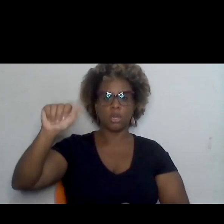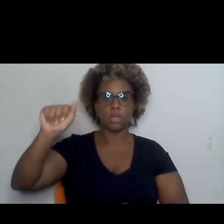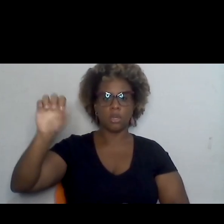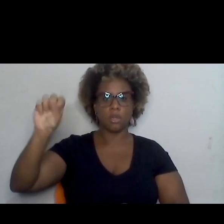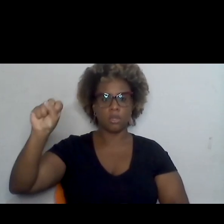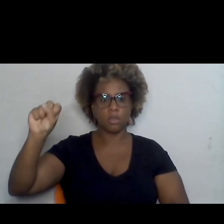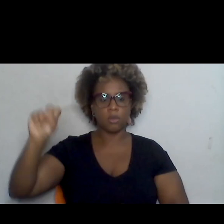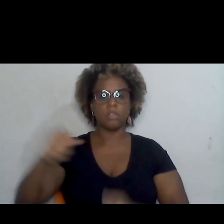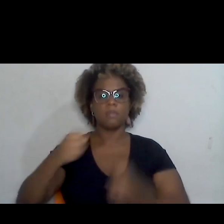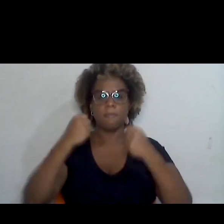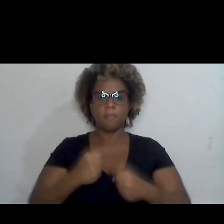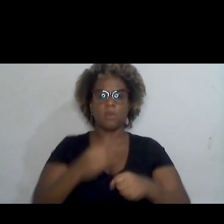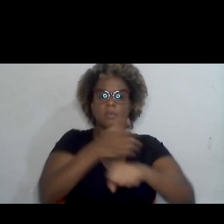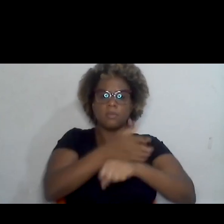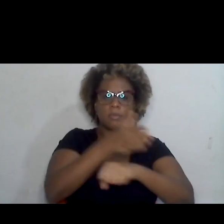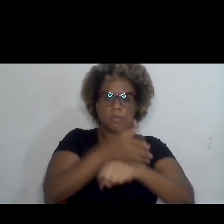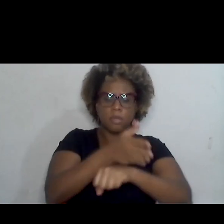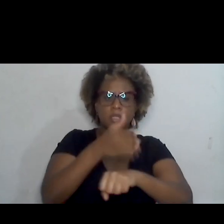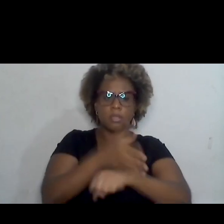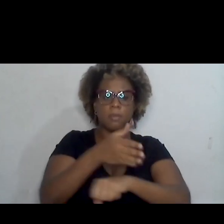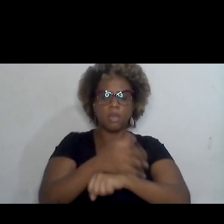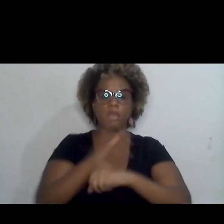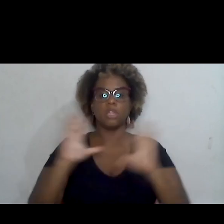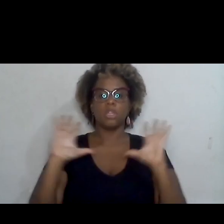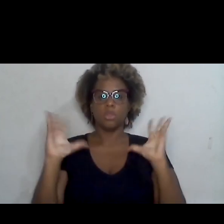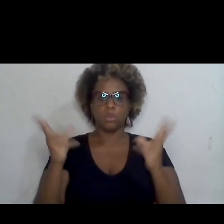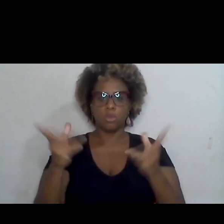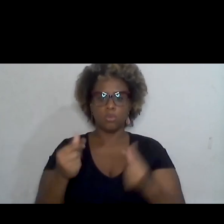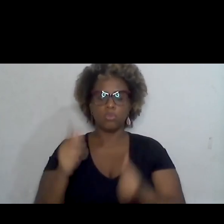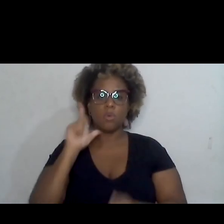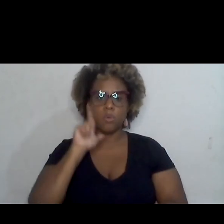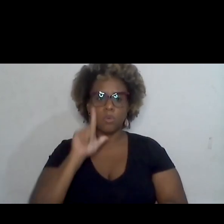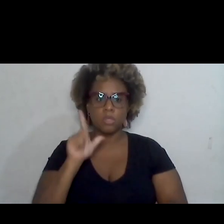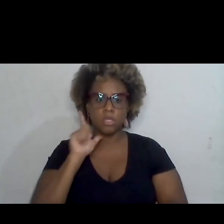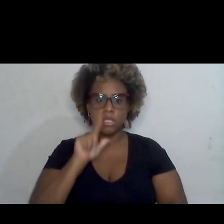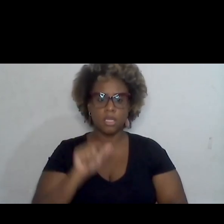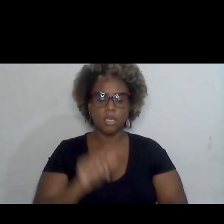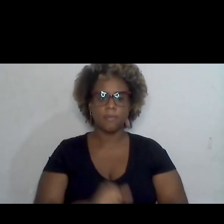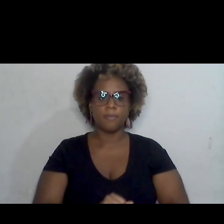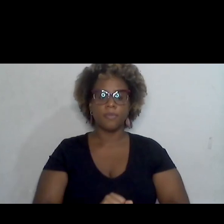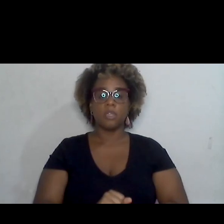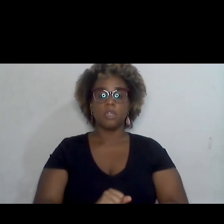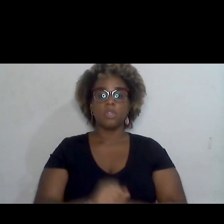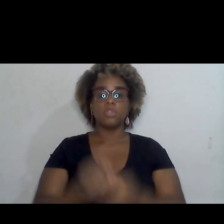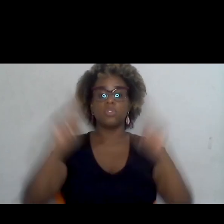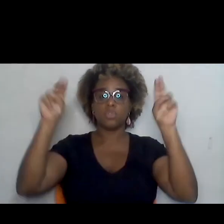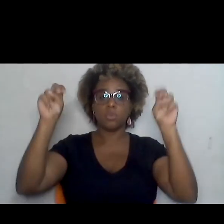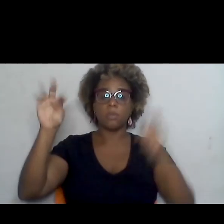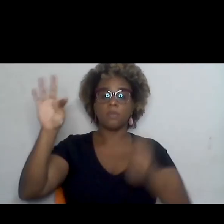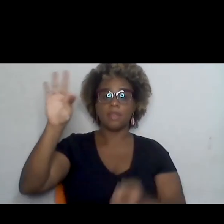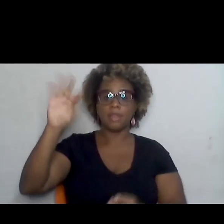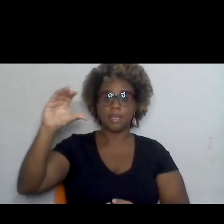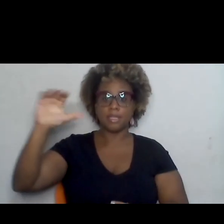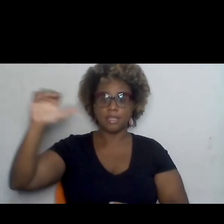possam participar e sejam contempladas, isso também é algo que está em estudo. Sobre o balé do TCA, agradeço as palavras, nós estamos